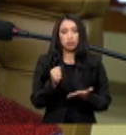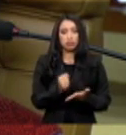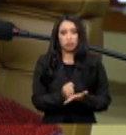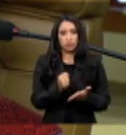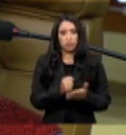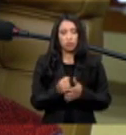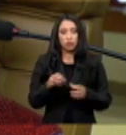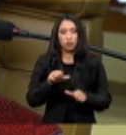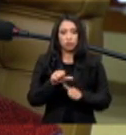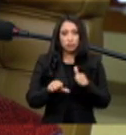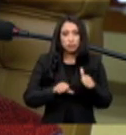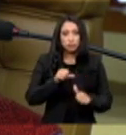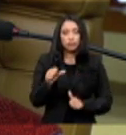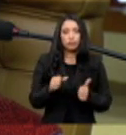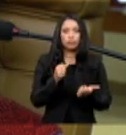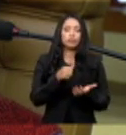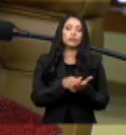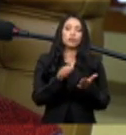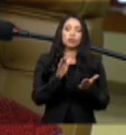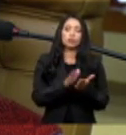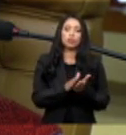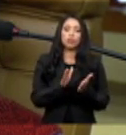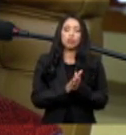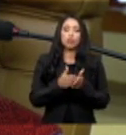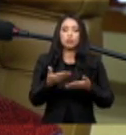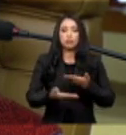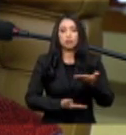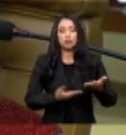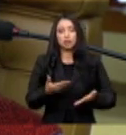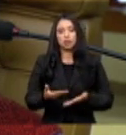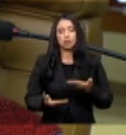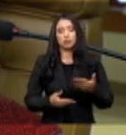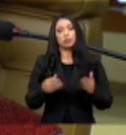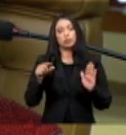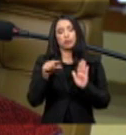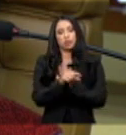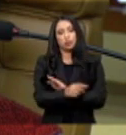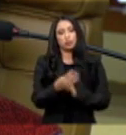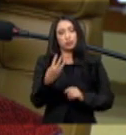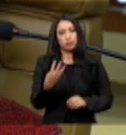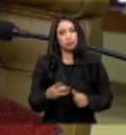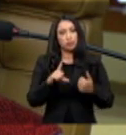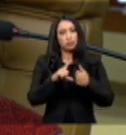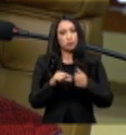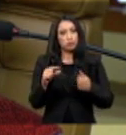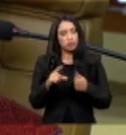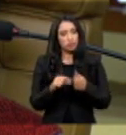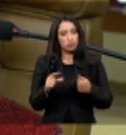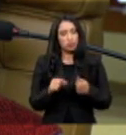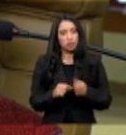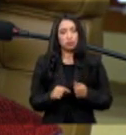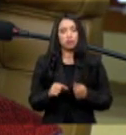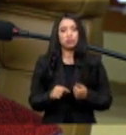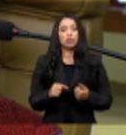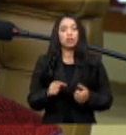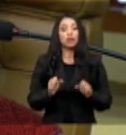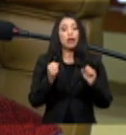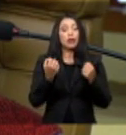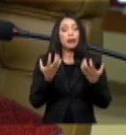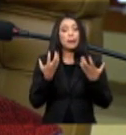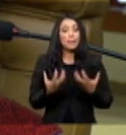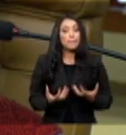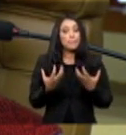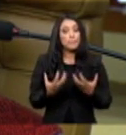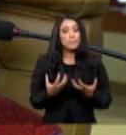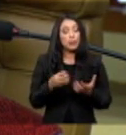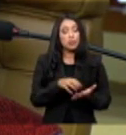os contratos de parceria nos termos do parágrafo 3º deste artigo, observadas as condições relativas à capacidade de transporte e à